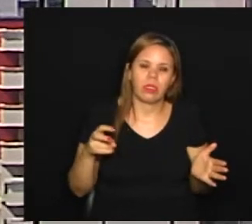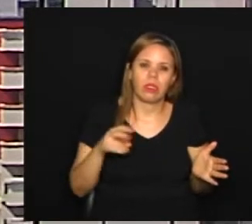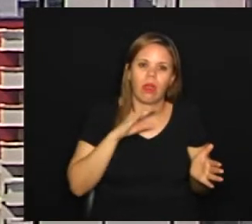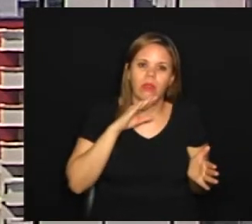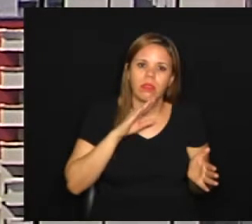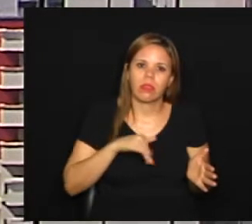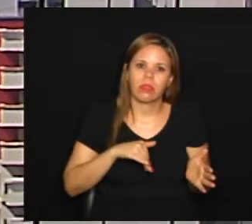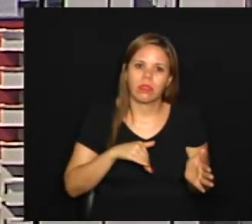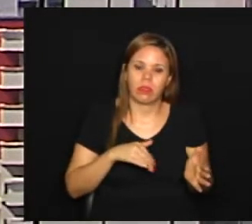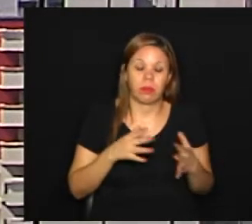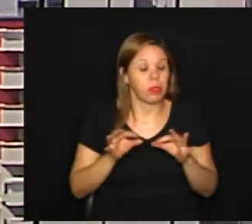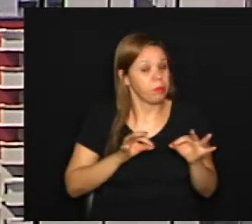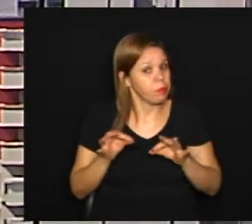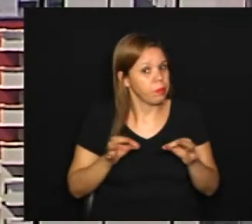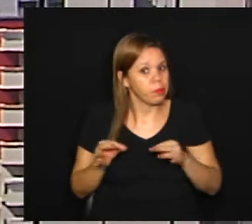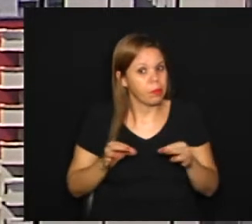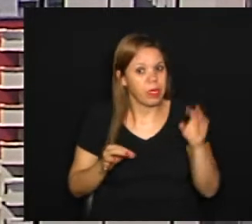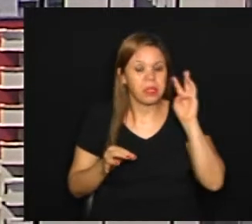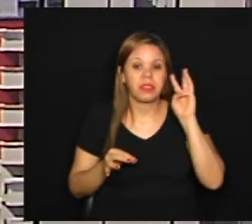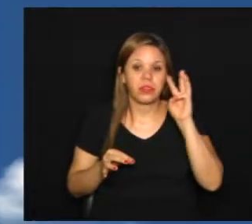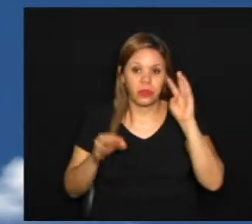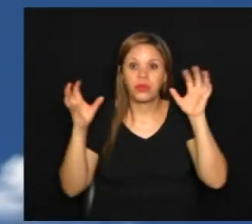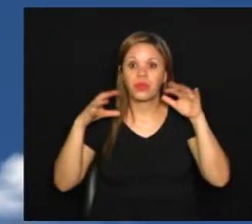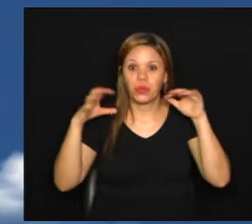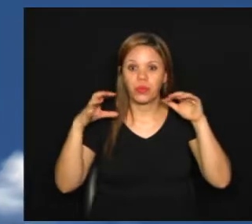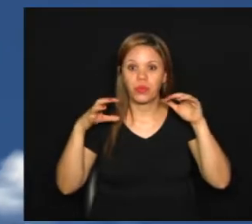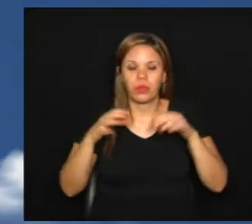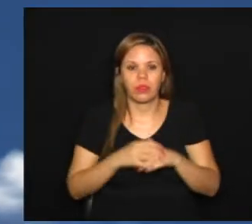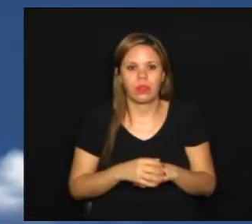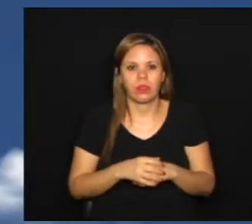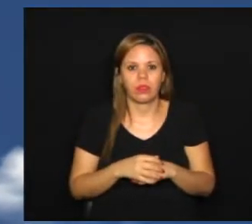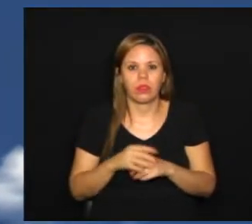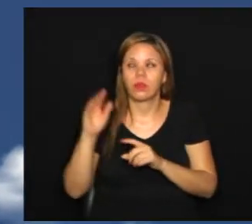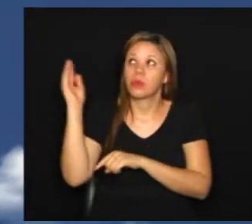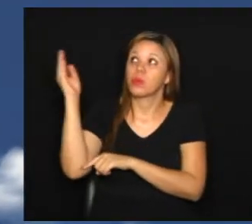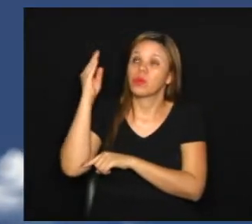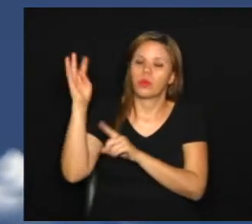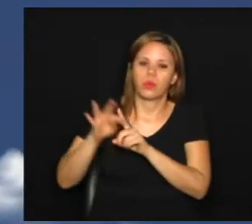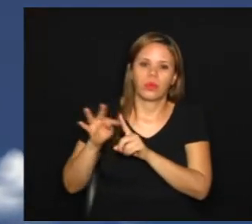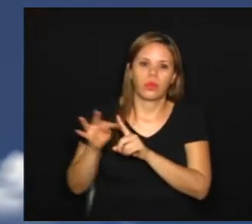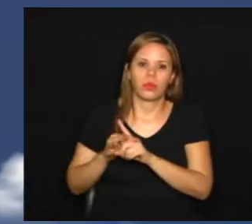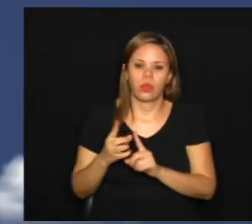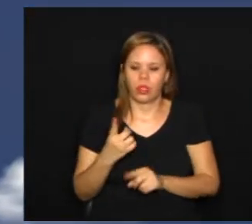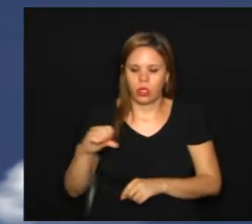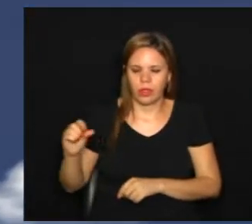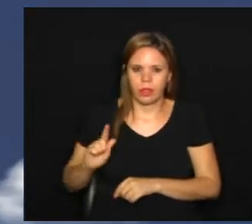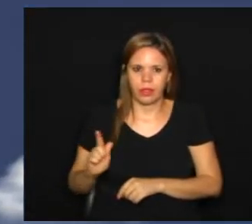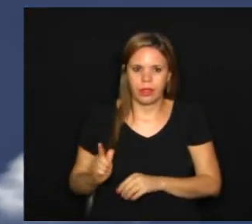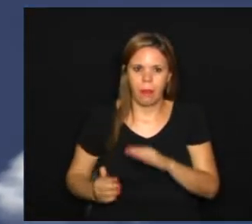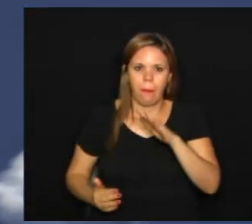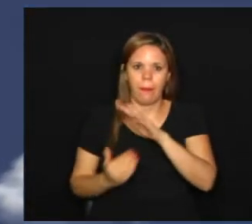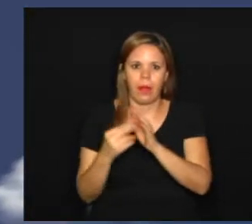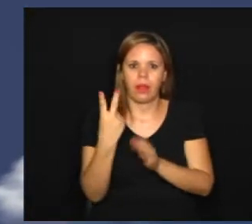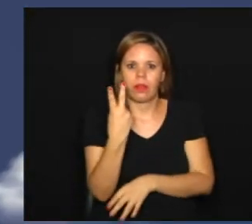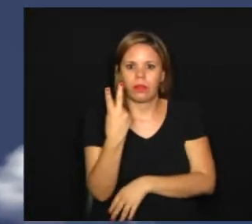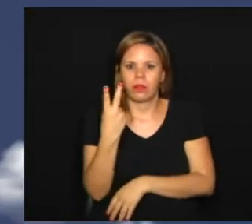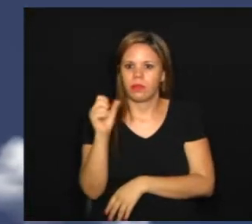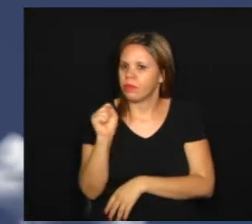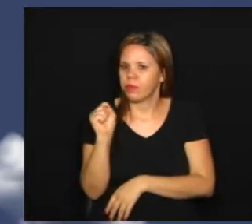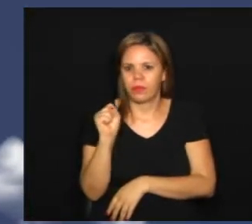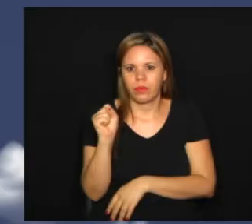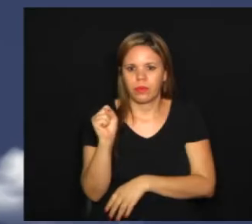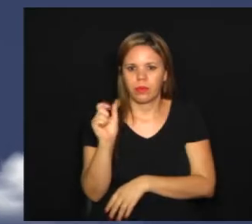tarde, então se preparem, terça-feira chuvosa. Sobre as temperaturas, mínima de 19 e a máxima não